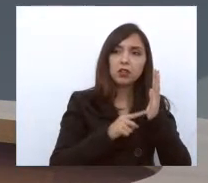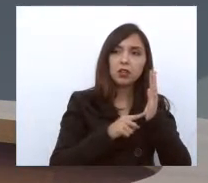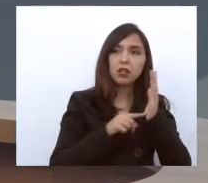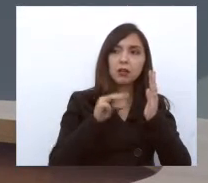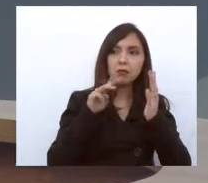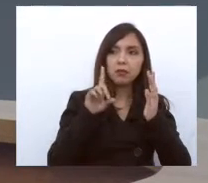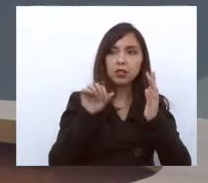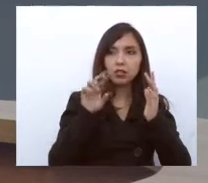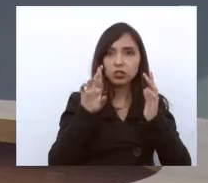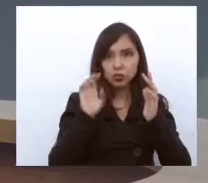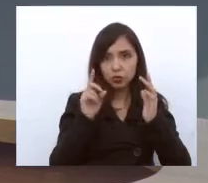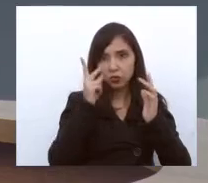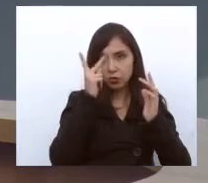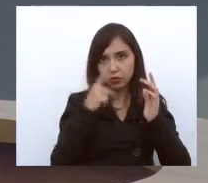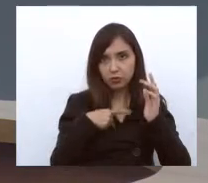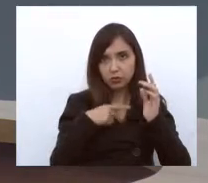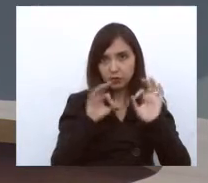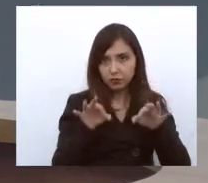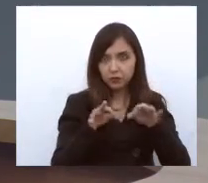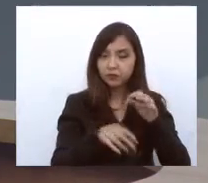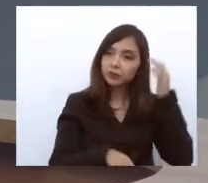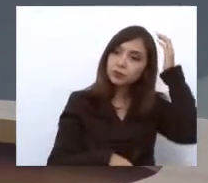medidor individual de hidrômetro.